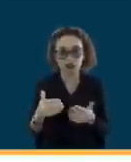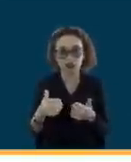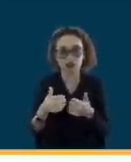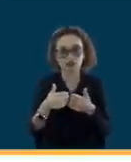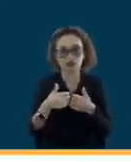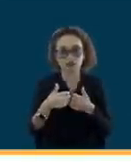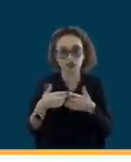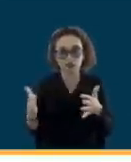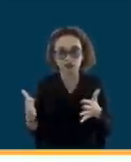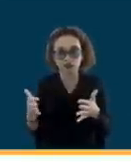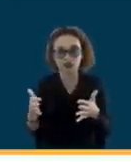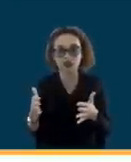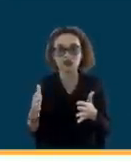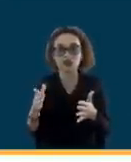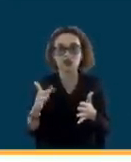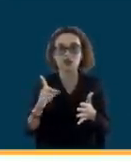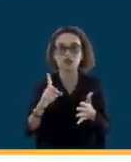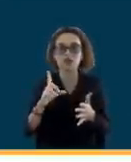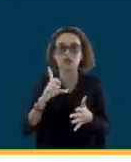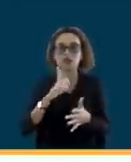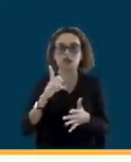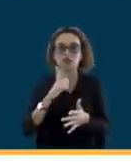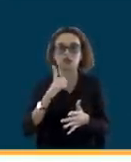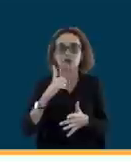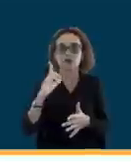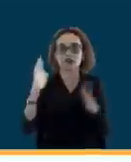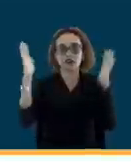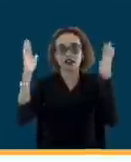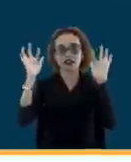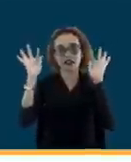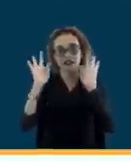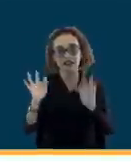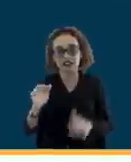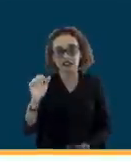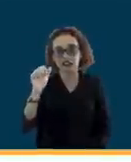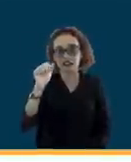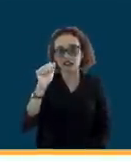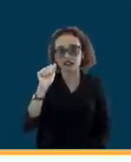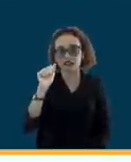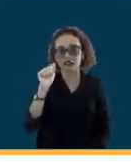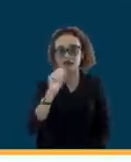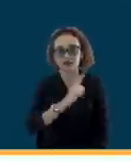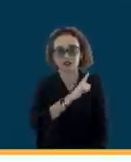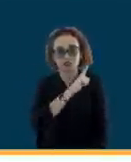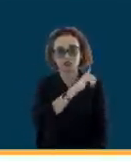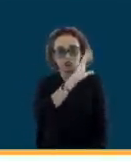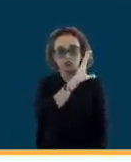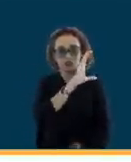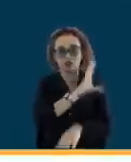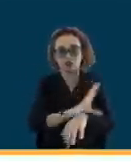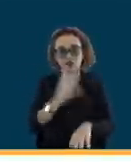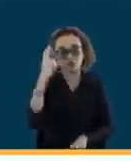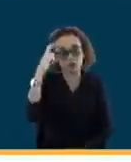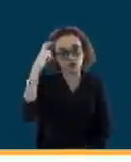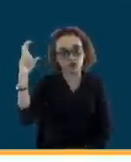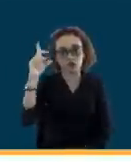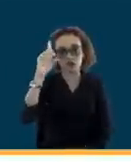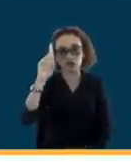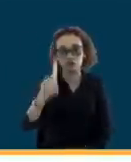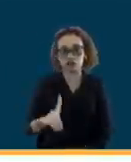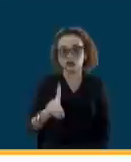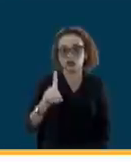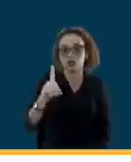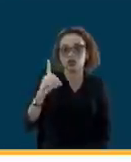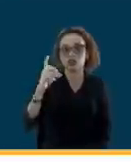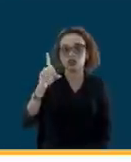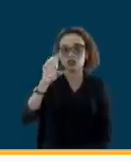da Lei Aldir Blanc, temos a alegria de ouvir o gestor cultural e diretor do SESC São Paulo, Danilo